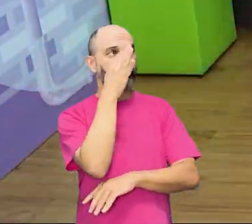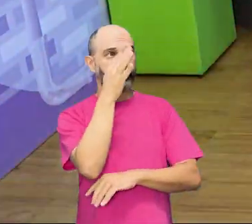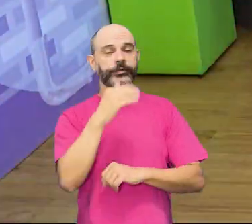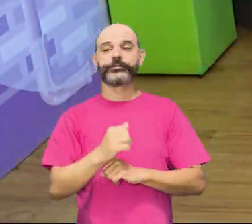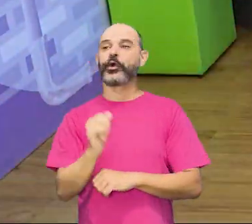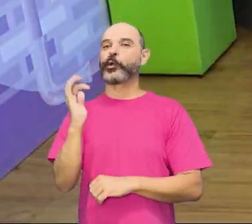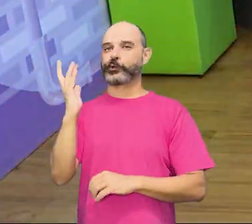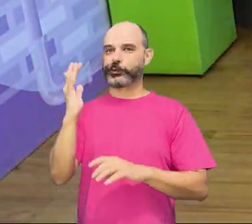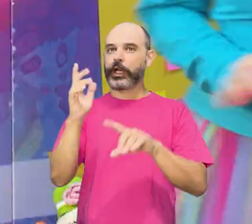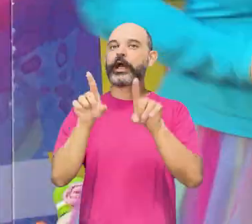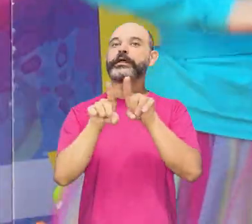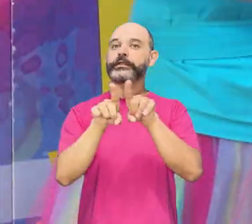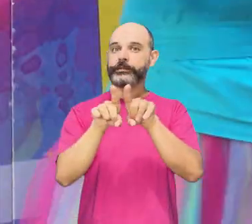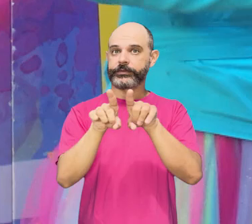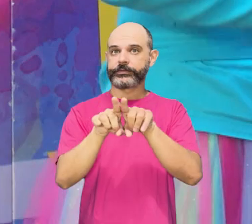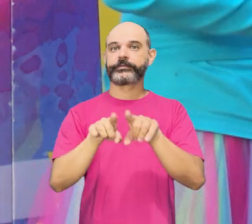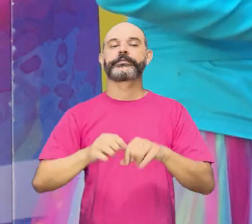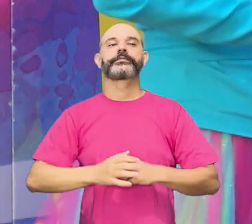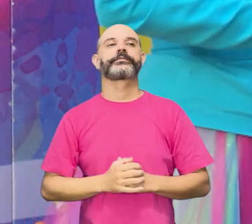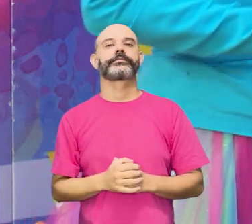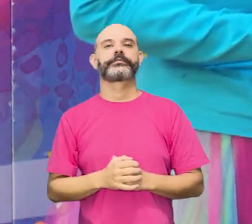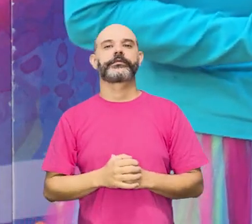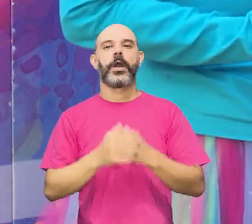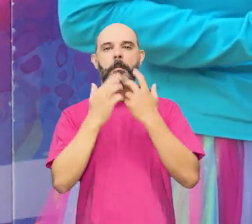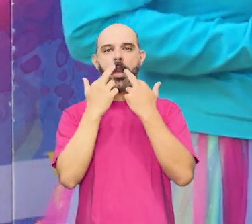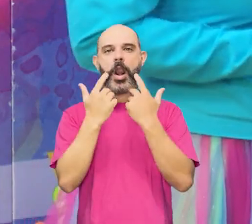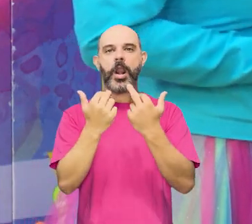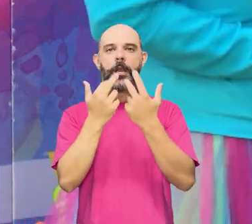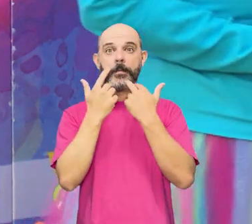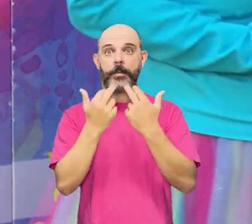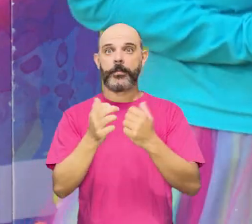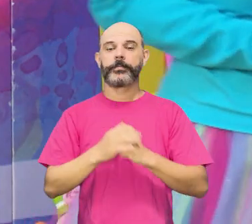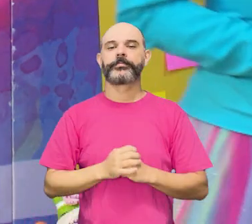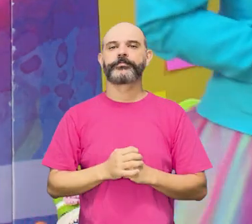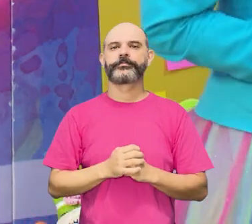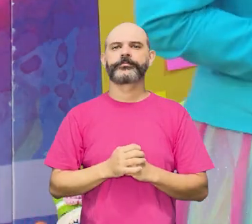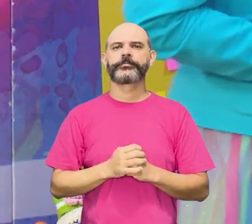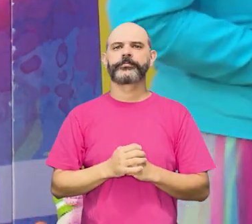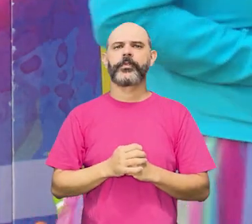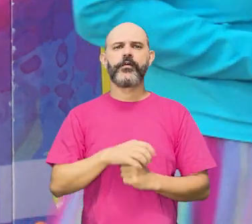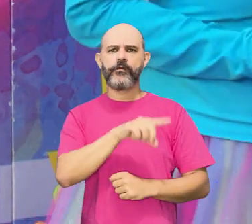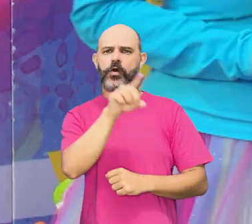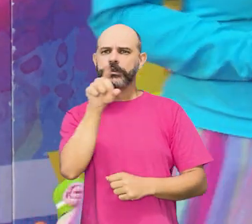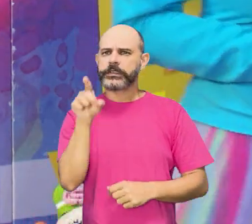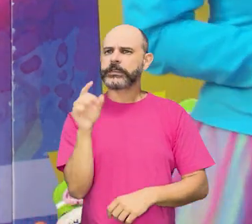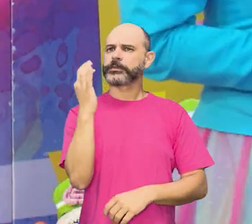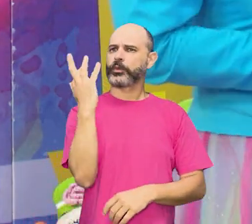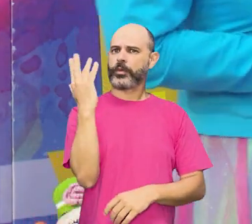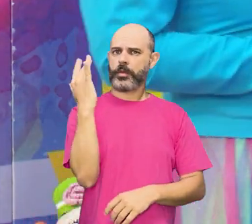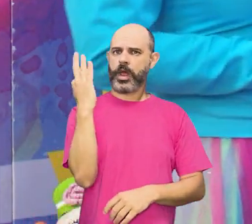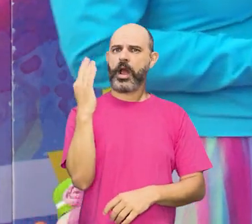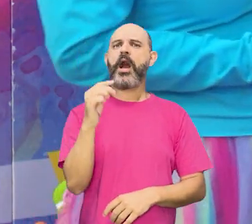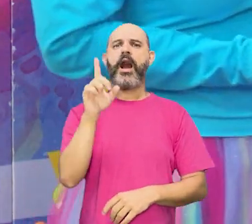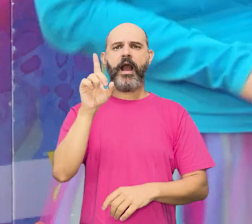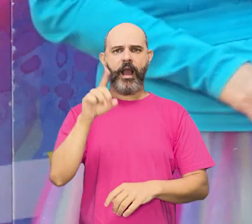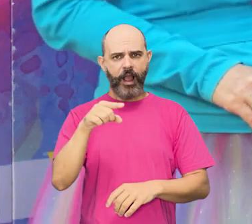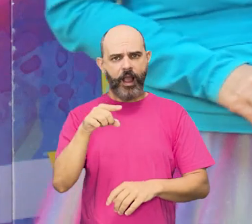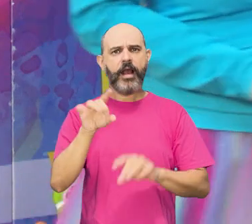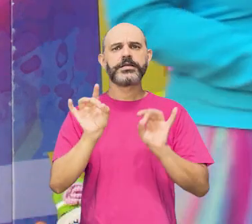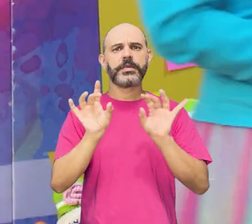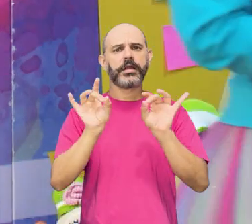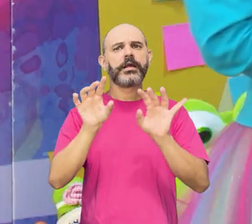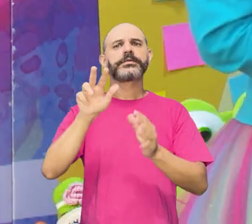Os blublacos também! Ah, zap, zap! Vocês, Blue Blocks, são a espécie